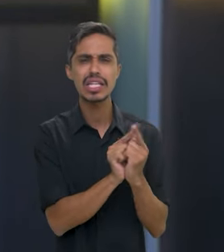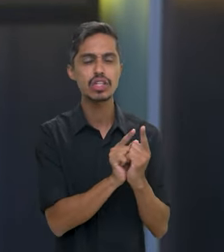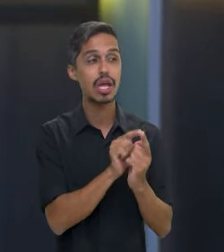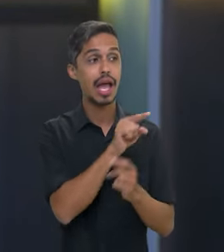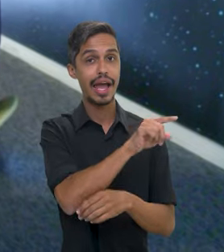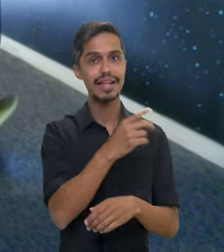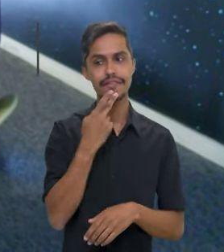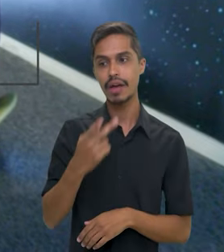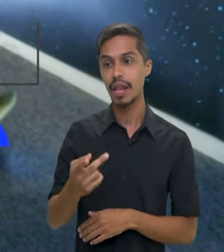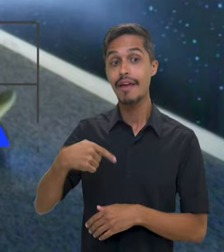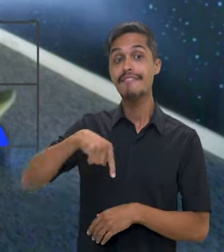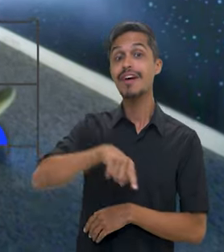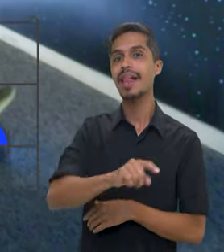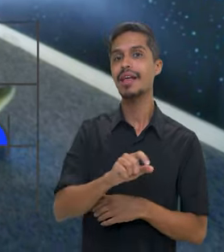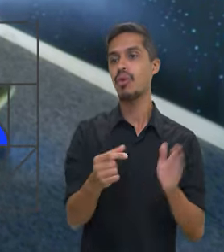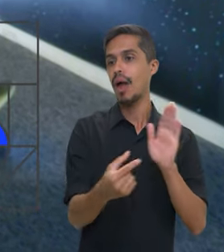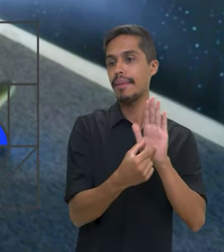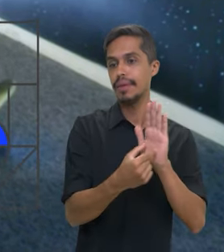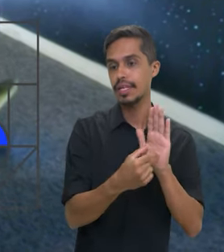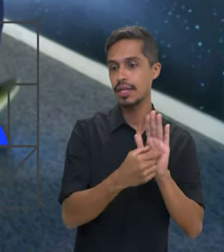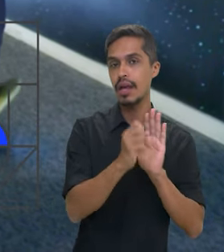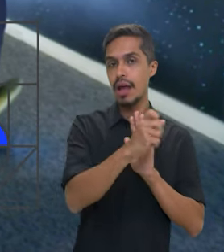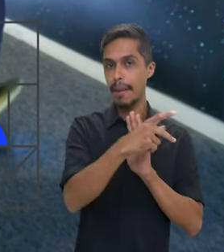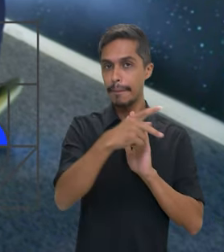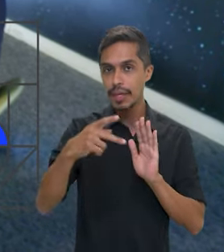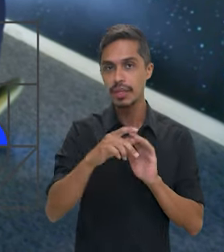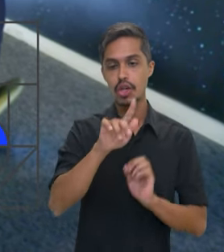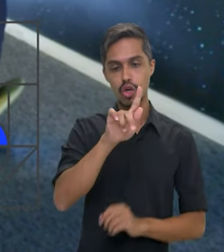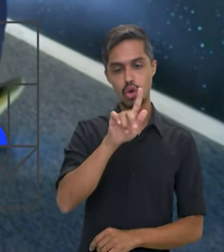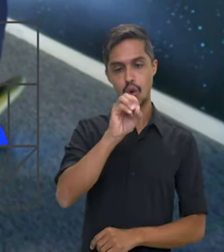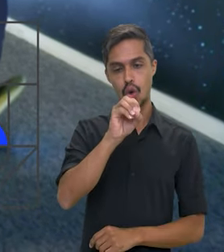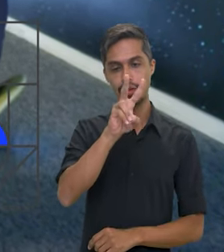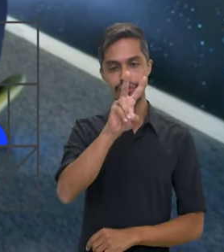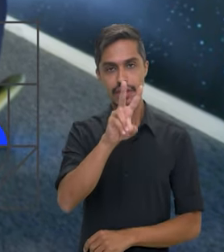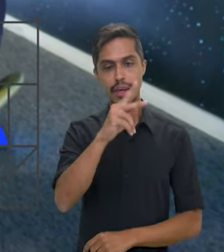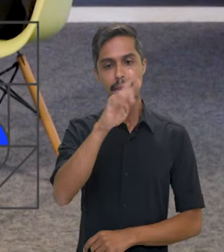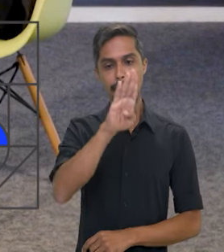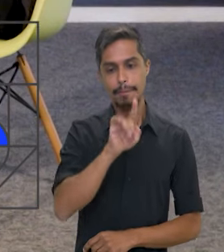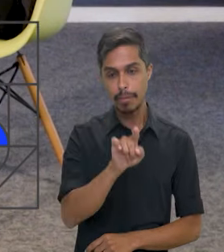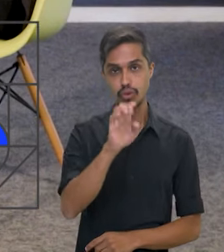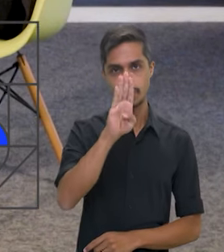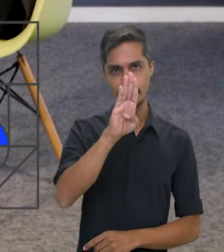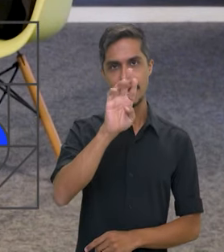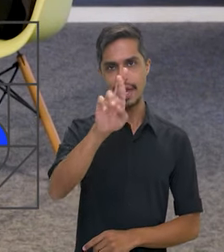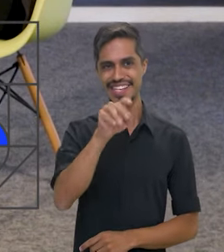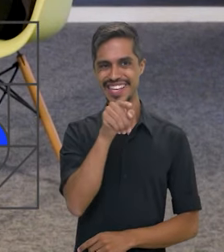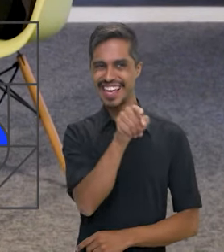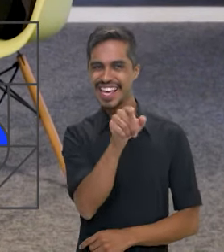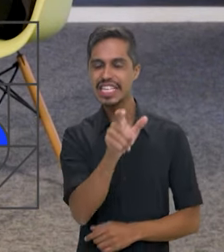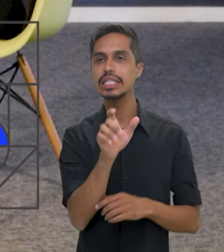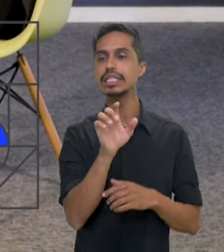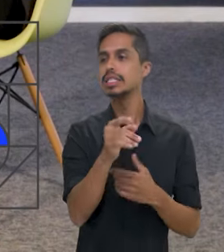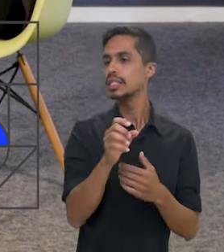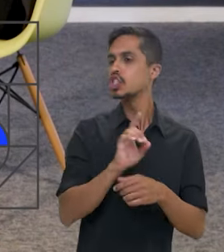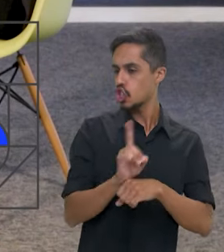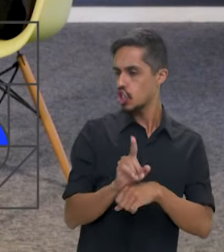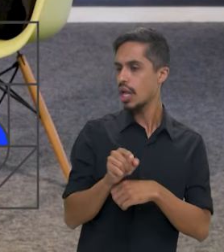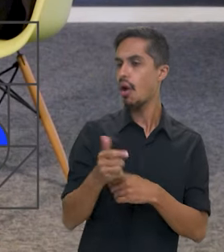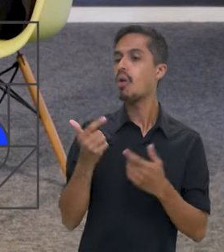de fato ela chega e diz assim, vai lá no GovBR e resolva isso. Ou vai buscar essa informação lá no GovBR,